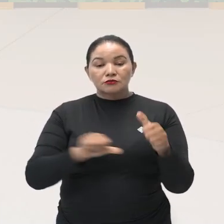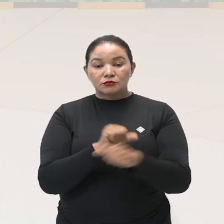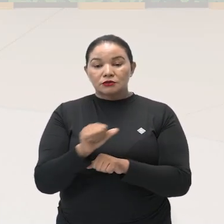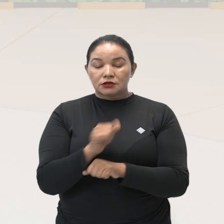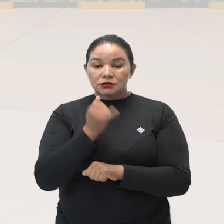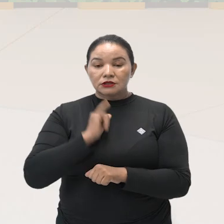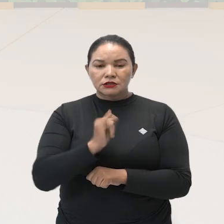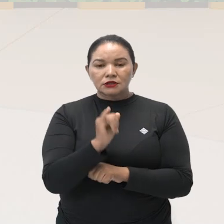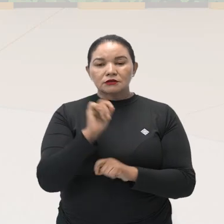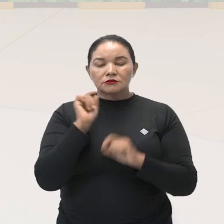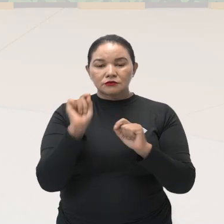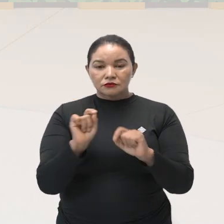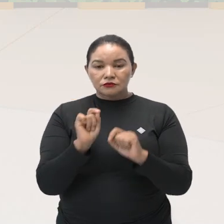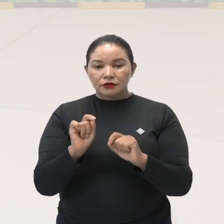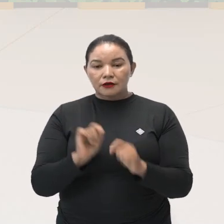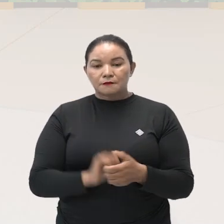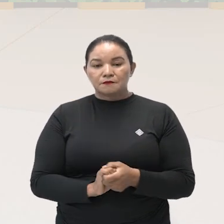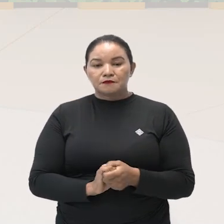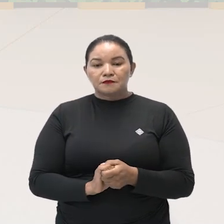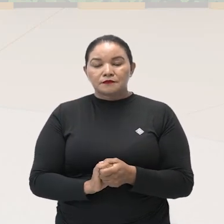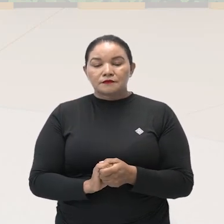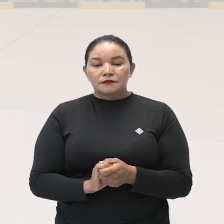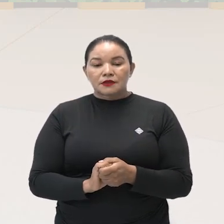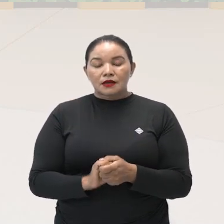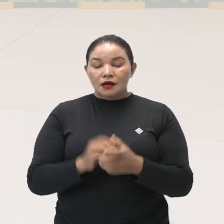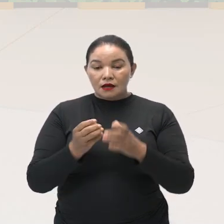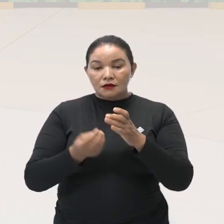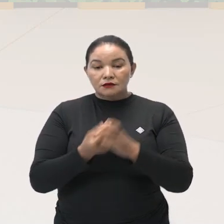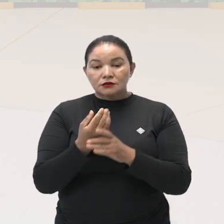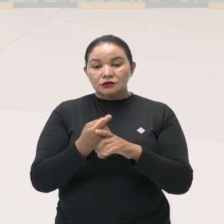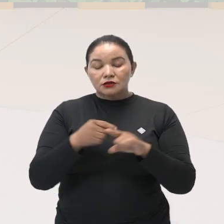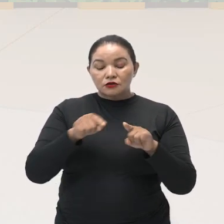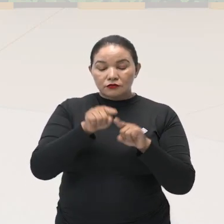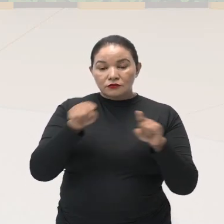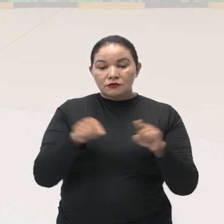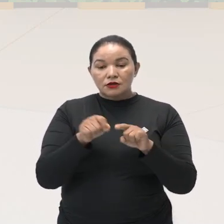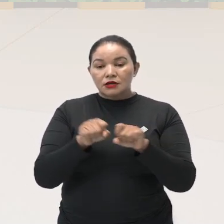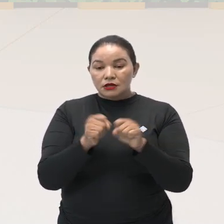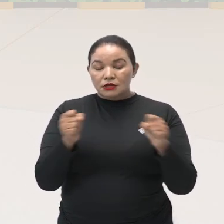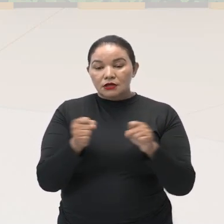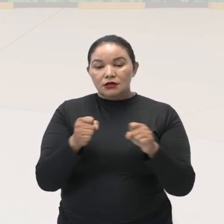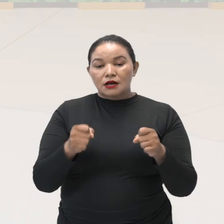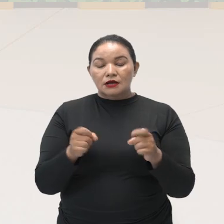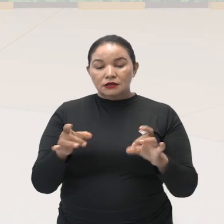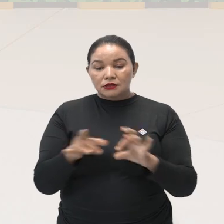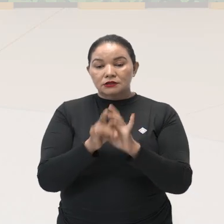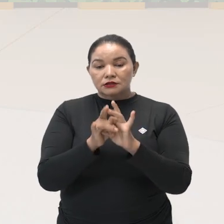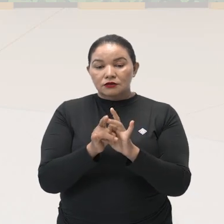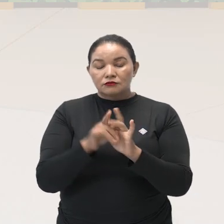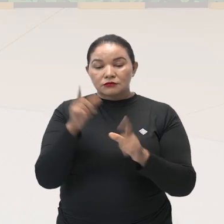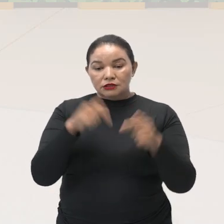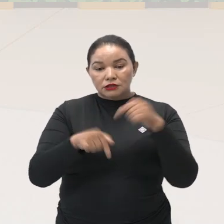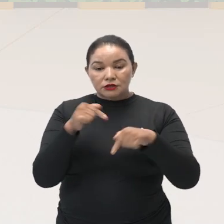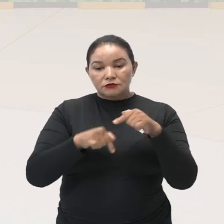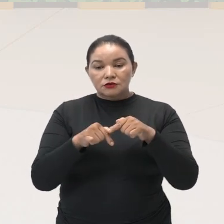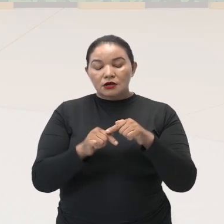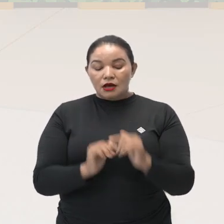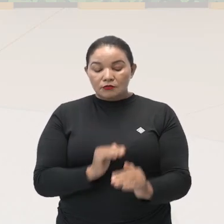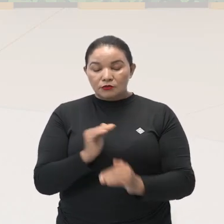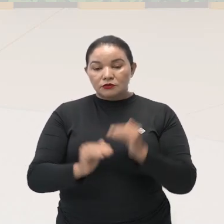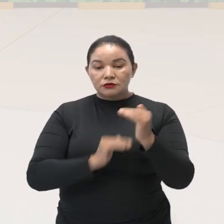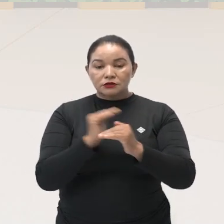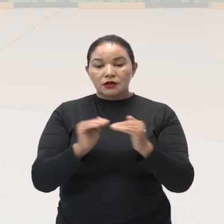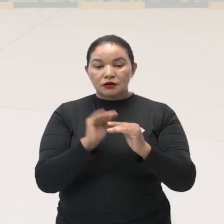reações químicas, elas envolvem a quebra e a formação, né, de ligações químicas. Processos que